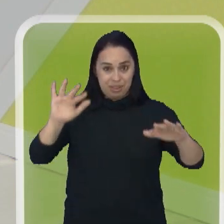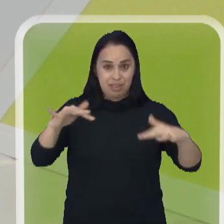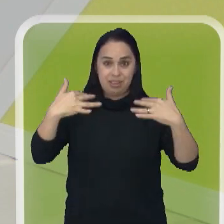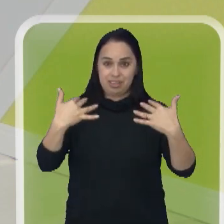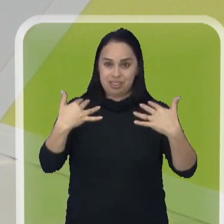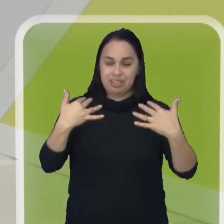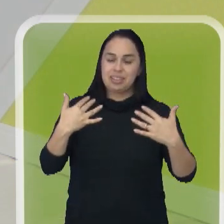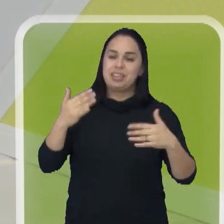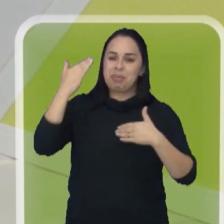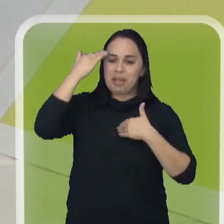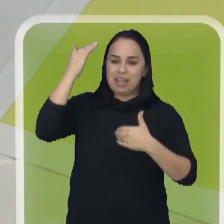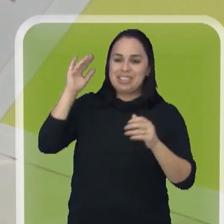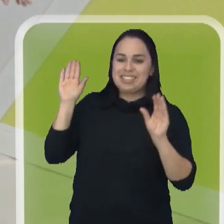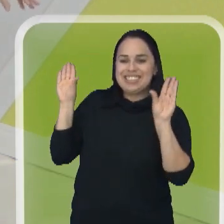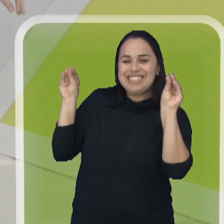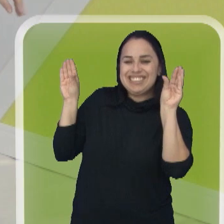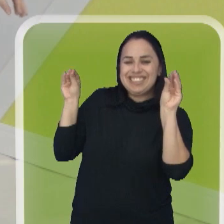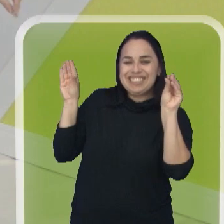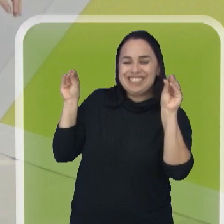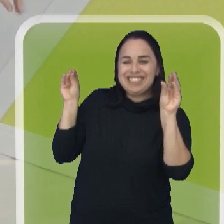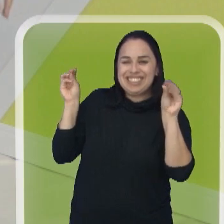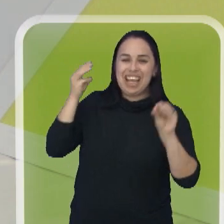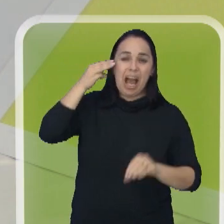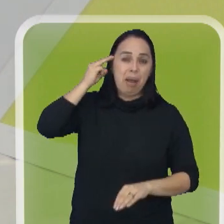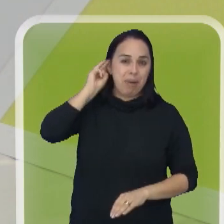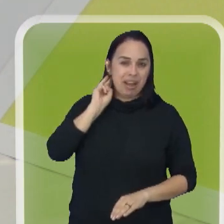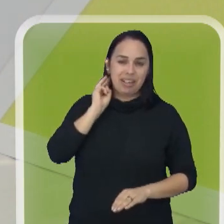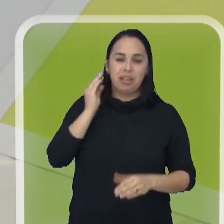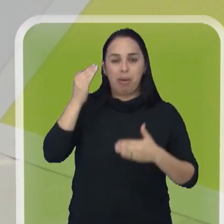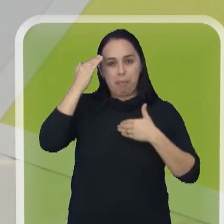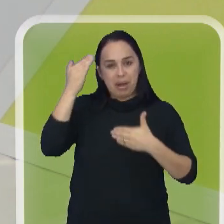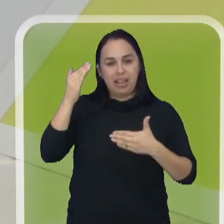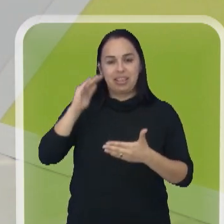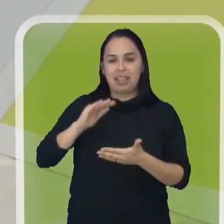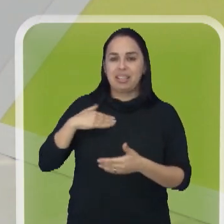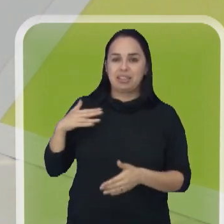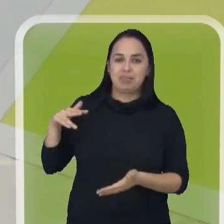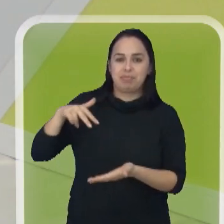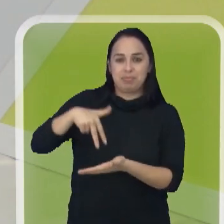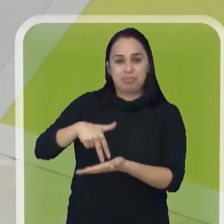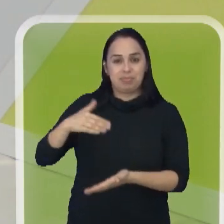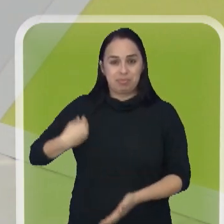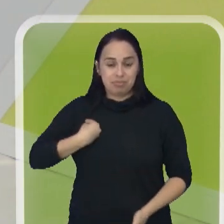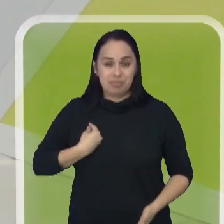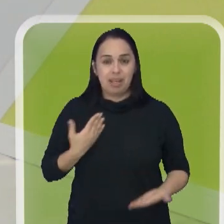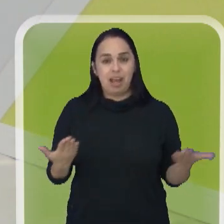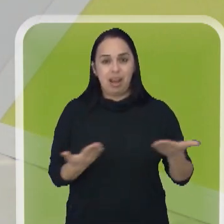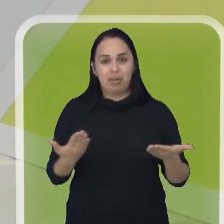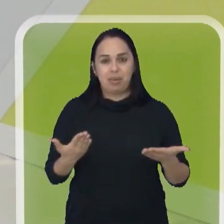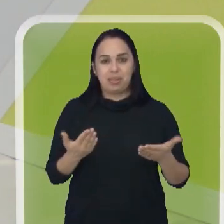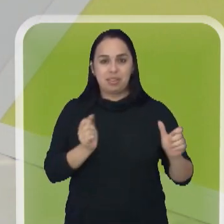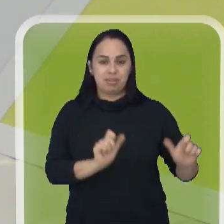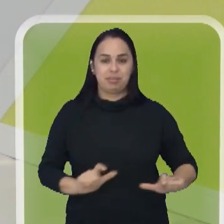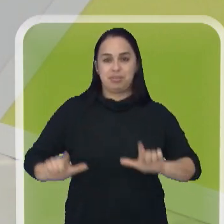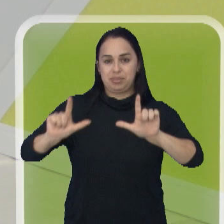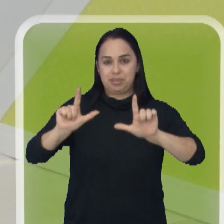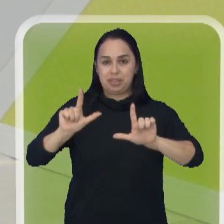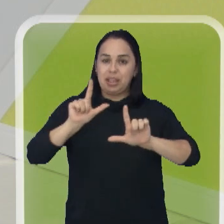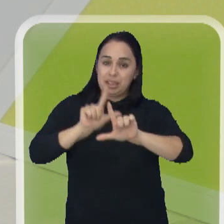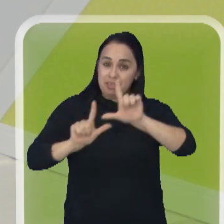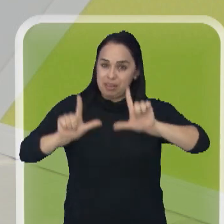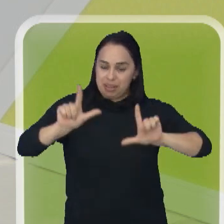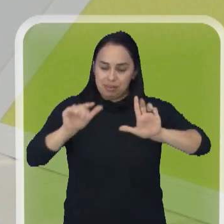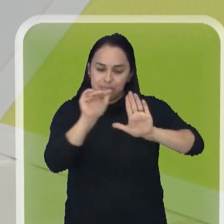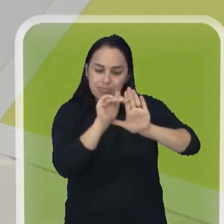audiência, agradecendo a nossa garota tchu. Mayra, obrigado pela presença mais uma vez. Você fica agora com a programação da TV